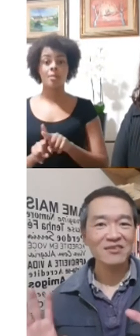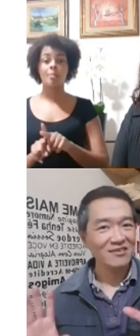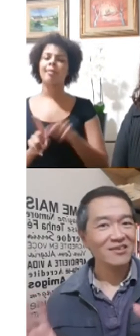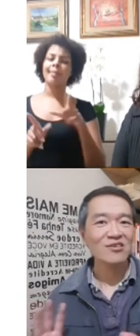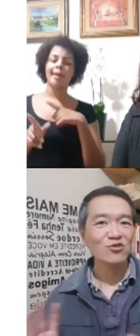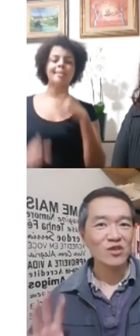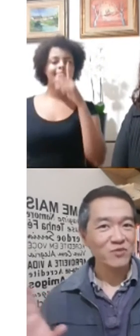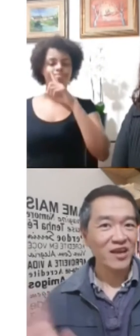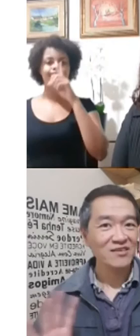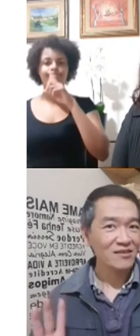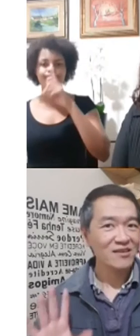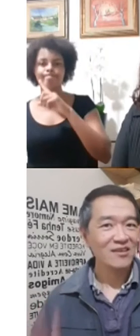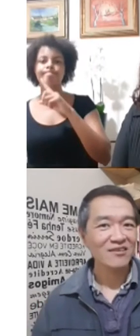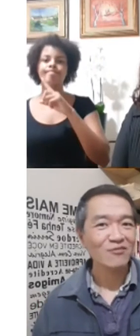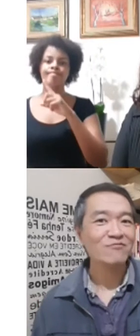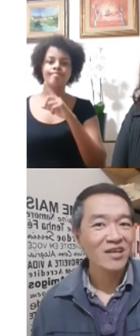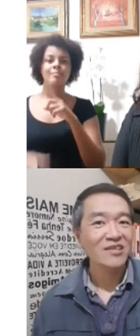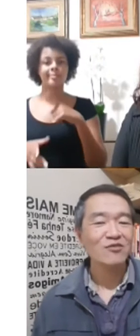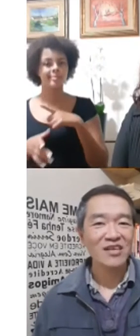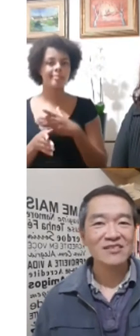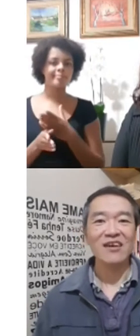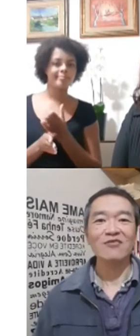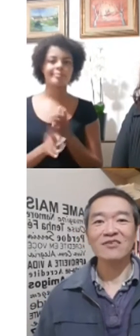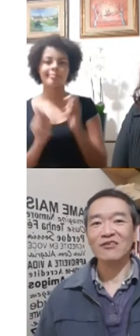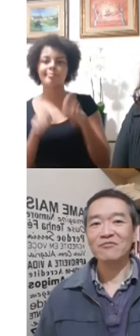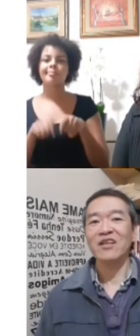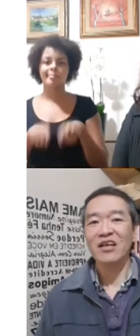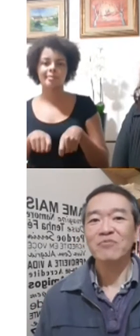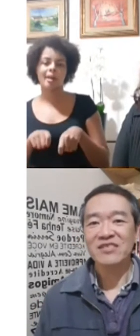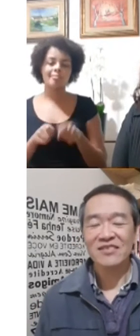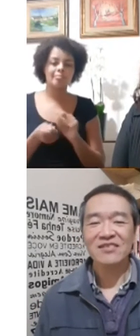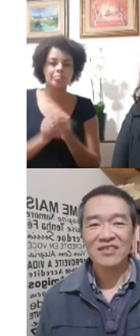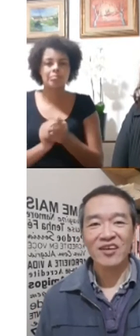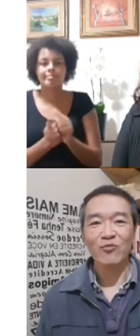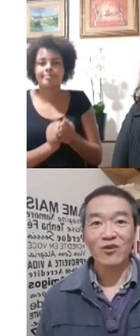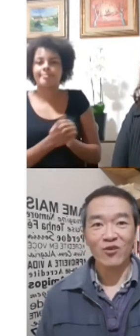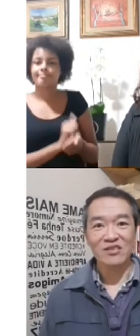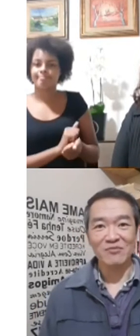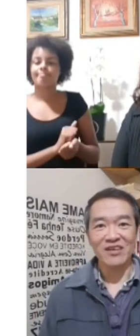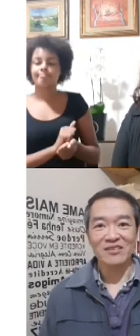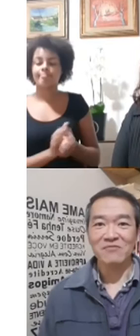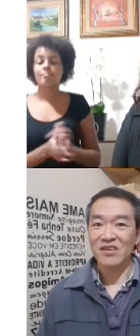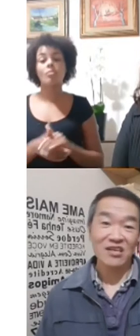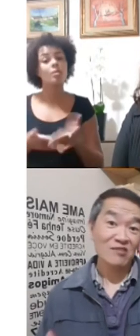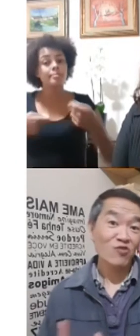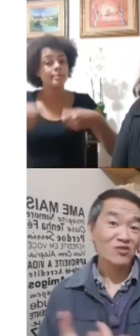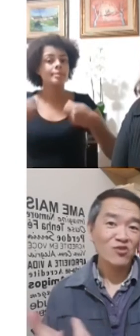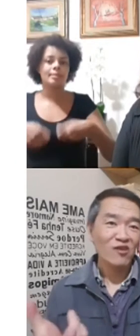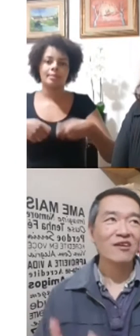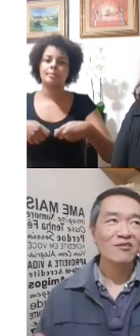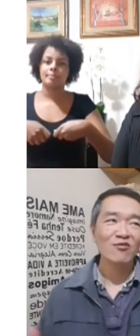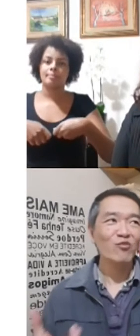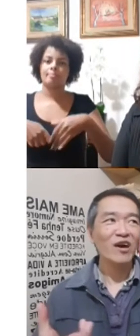ela tem suas brechas ali que não dá certo. Então, precisa ter uma coisa a mais, né? E que